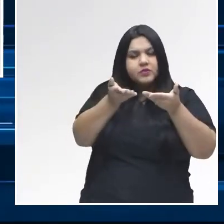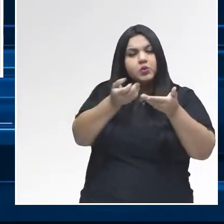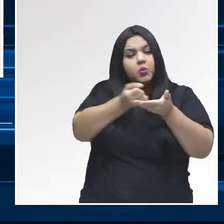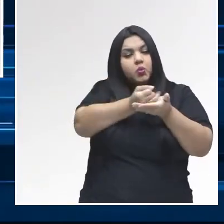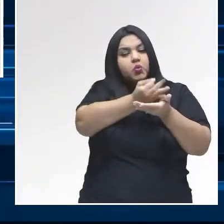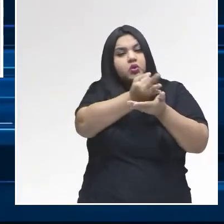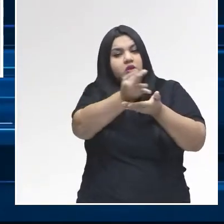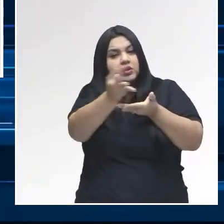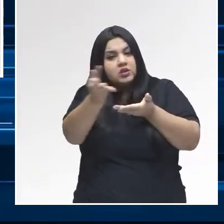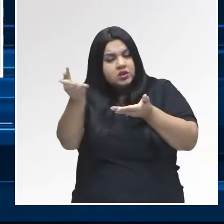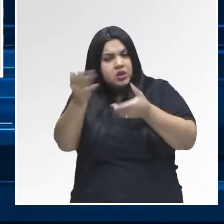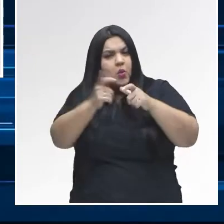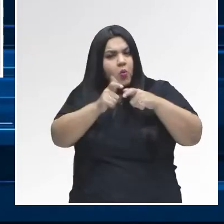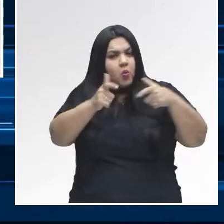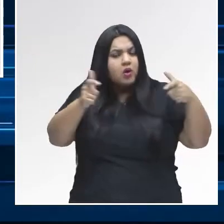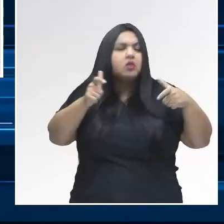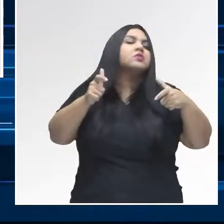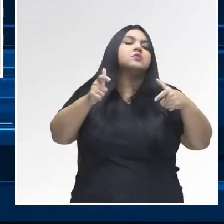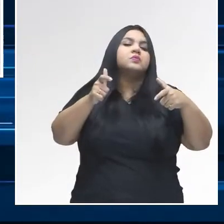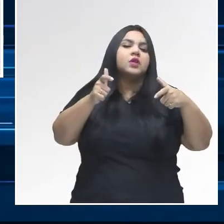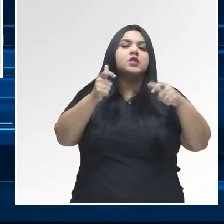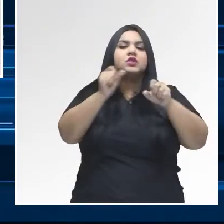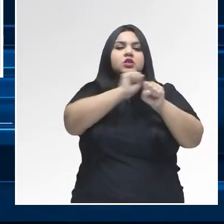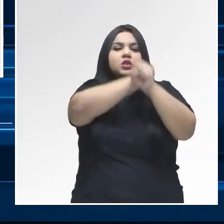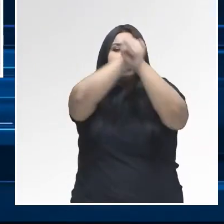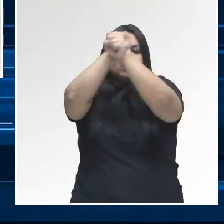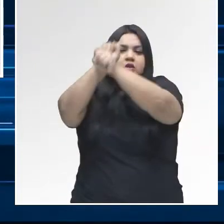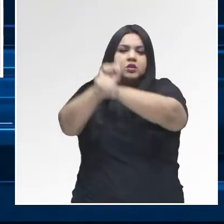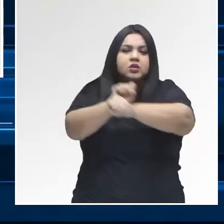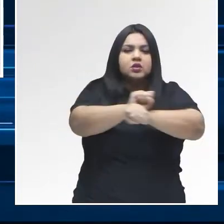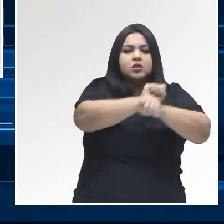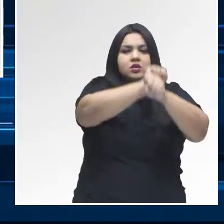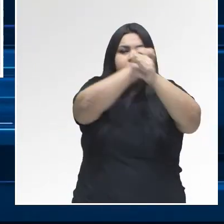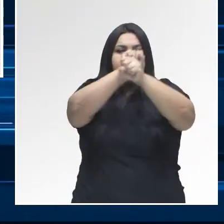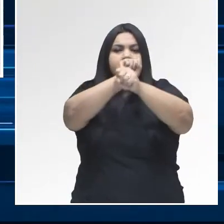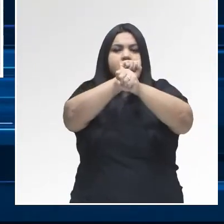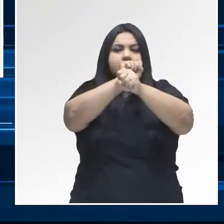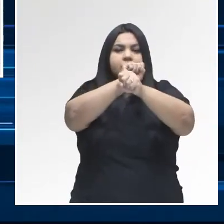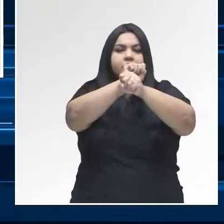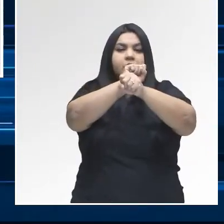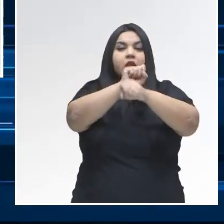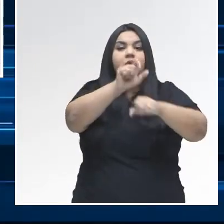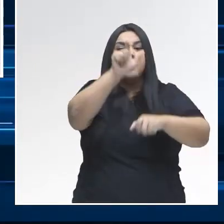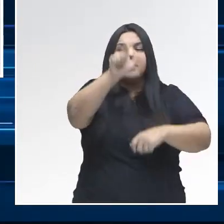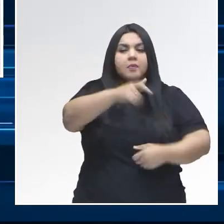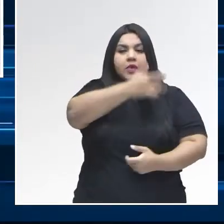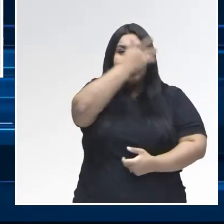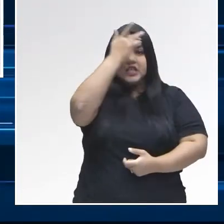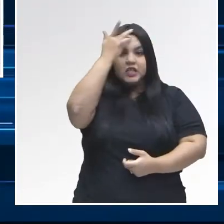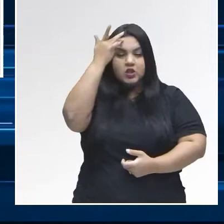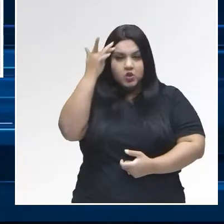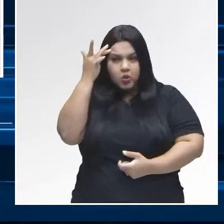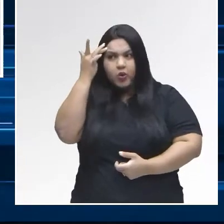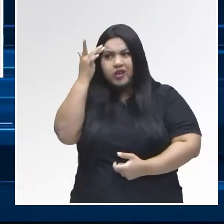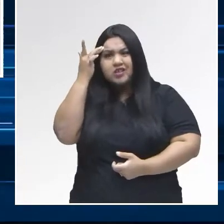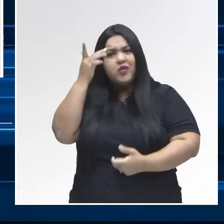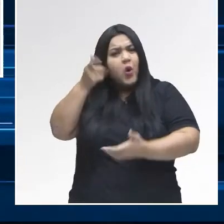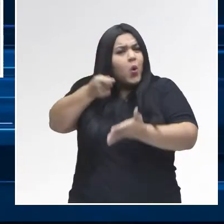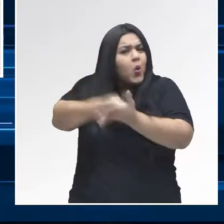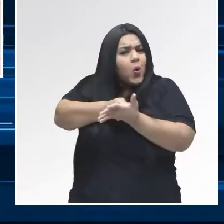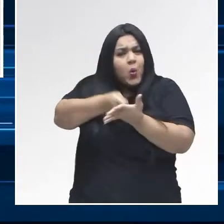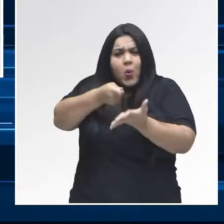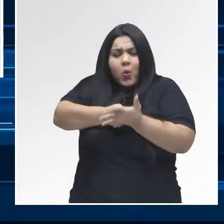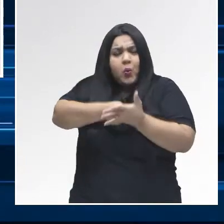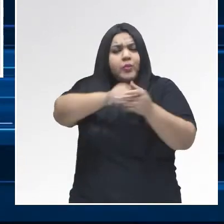quantidade muito grande de escravos, tá? De pessoas, melhor, de escravos não, de pessoas escravizadas, tá? Que